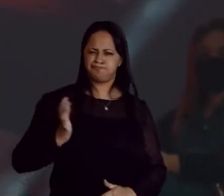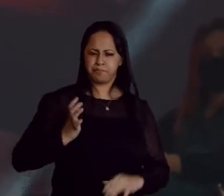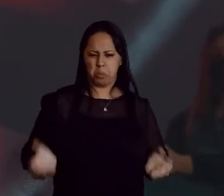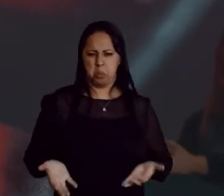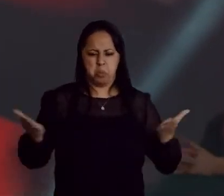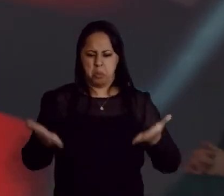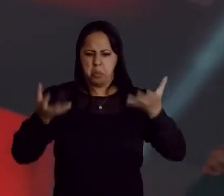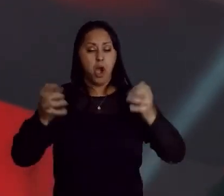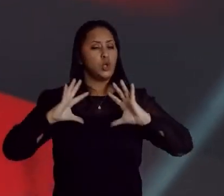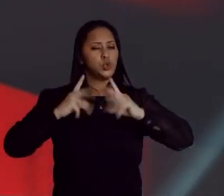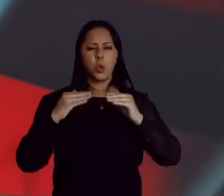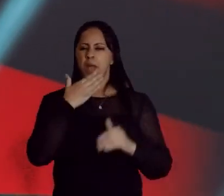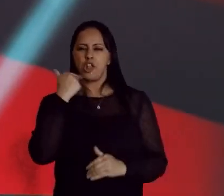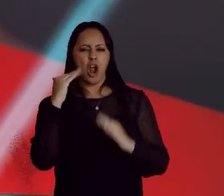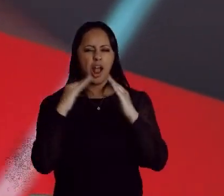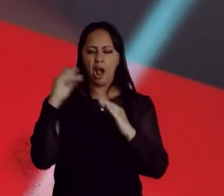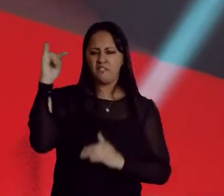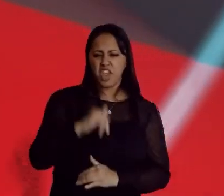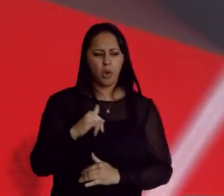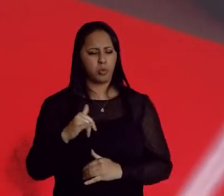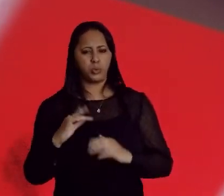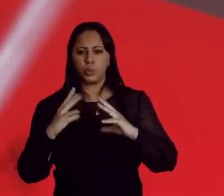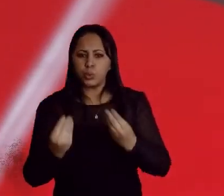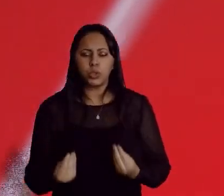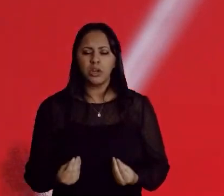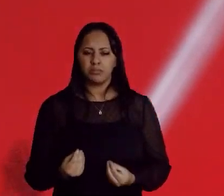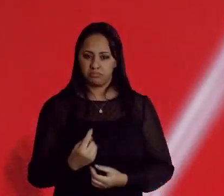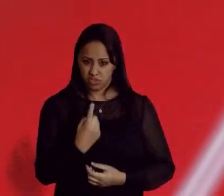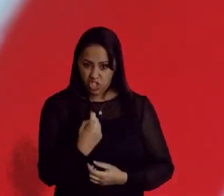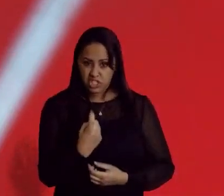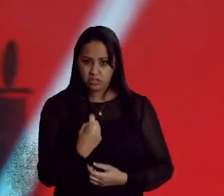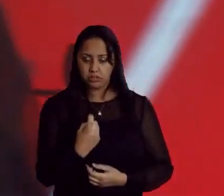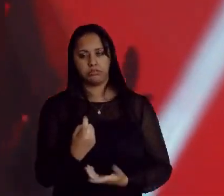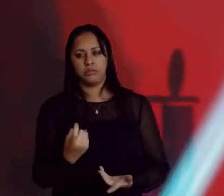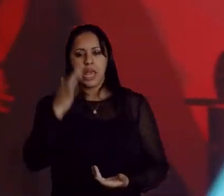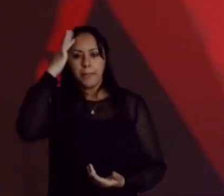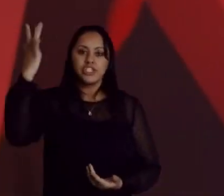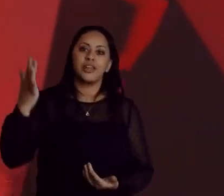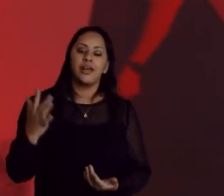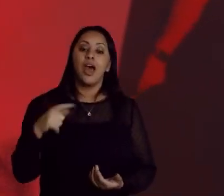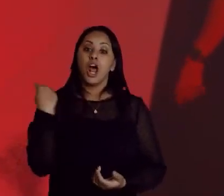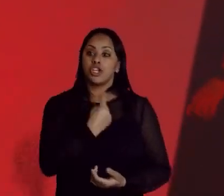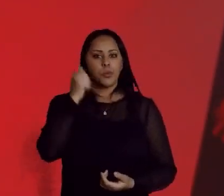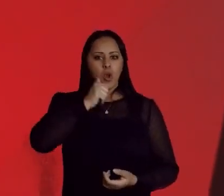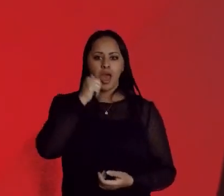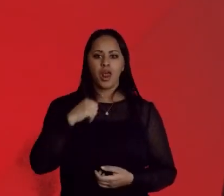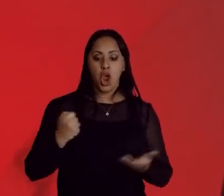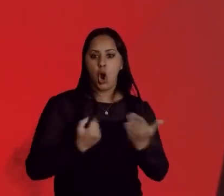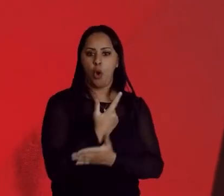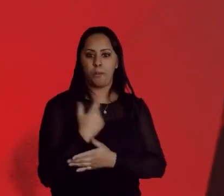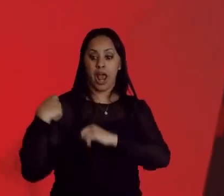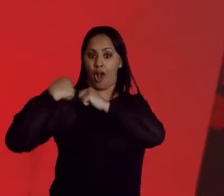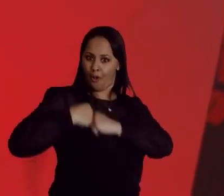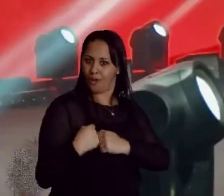ter o melhor carro, um avião, para andar sozinho. Imagina a gente mulher, a gente compra bolsa para mostrar para a